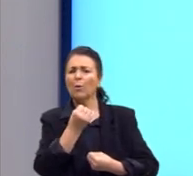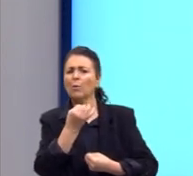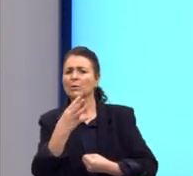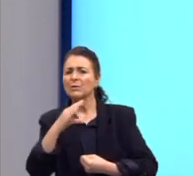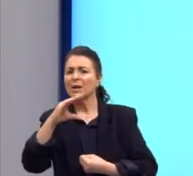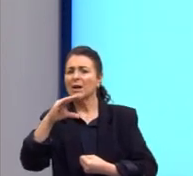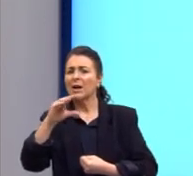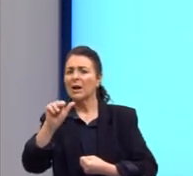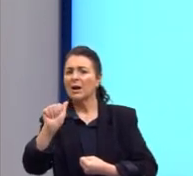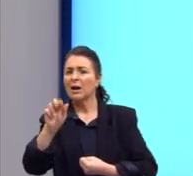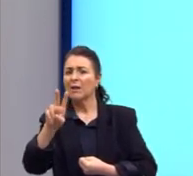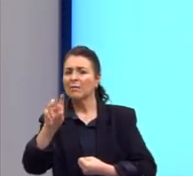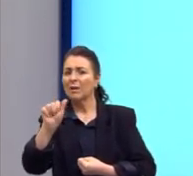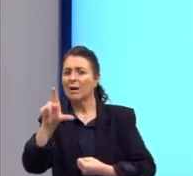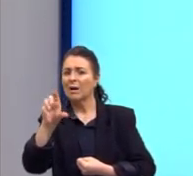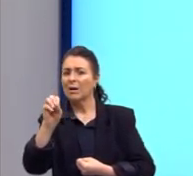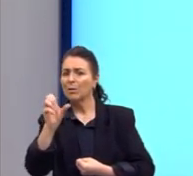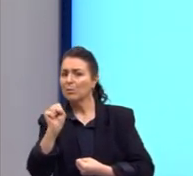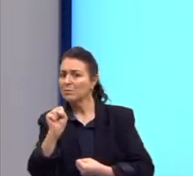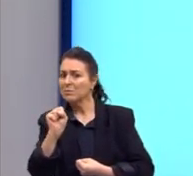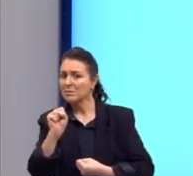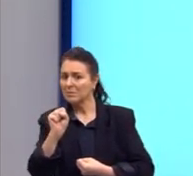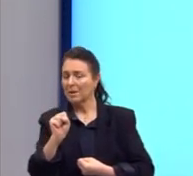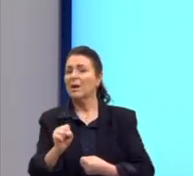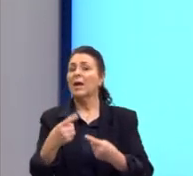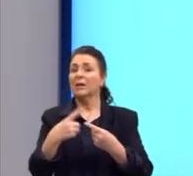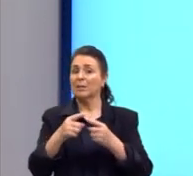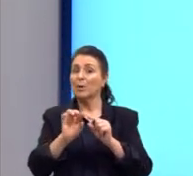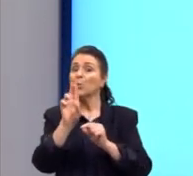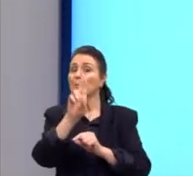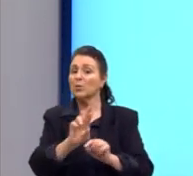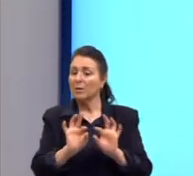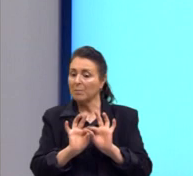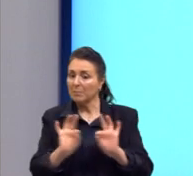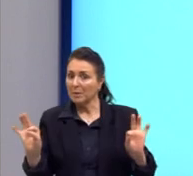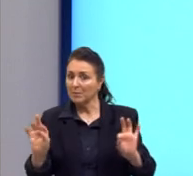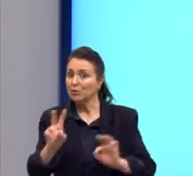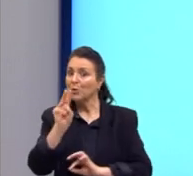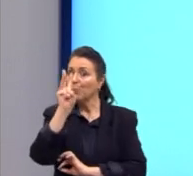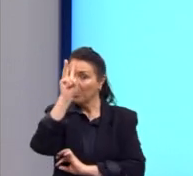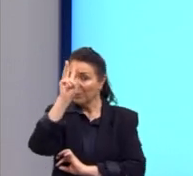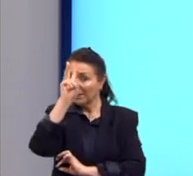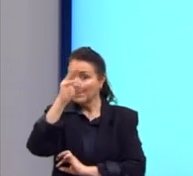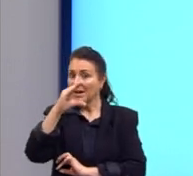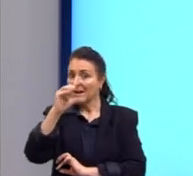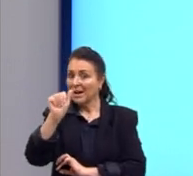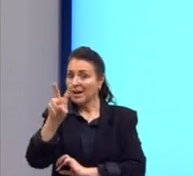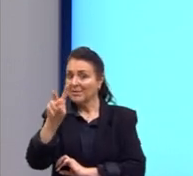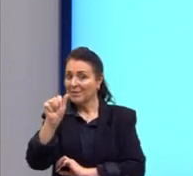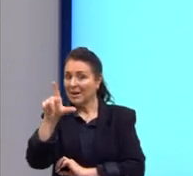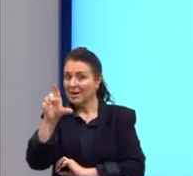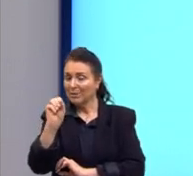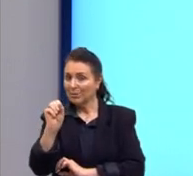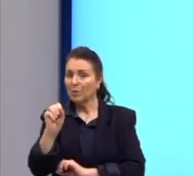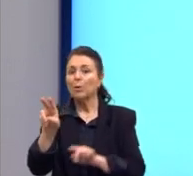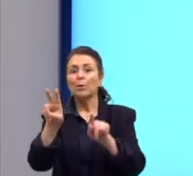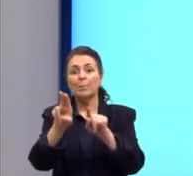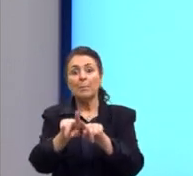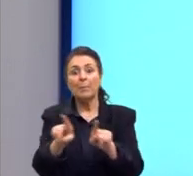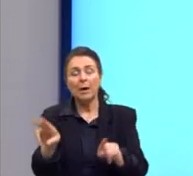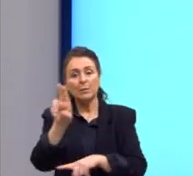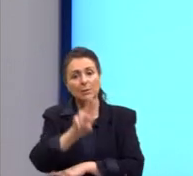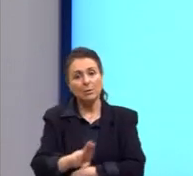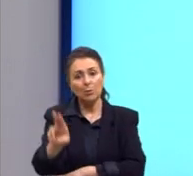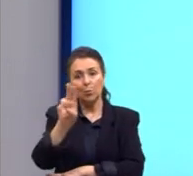né cavalo então é uma unidade de medida de potência tá porque a gente fala geralmente a gente usa o Vate